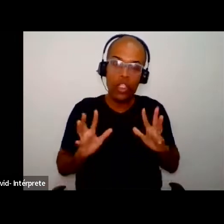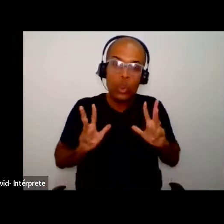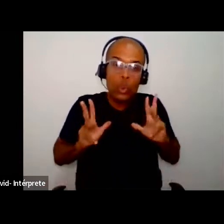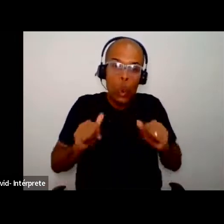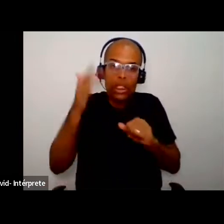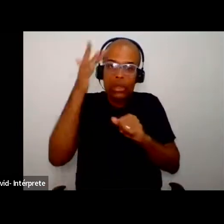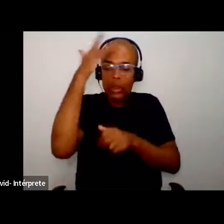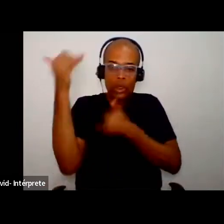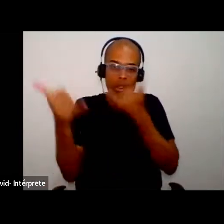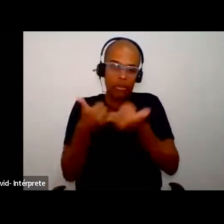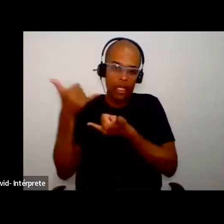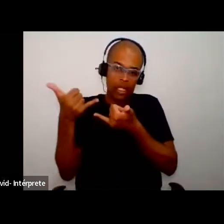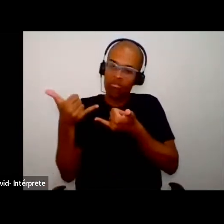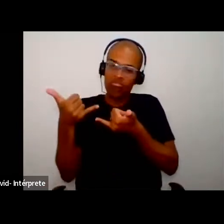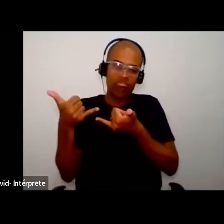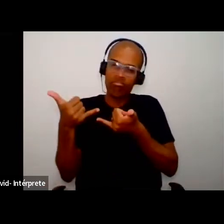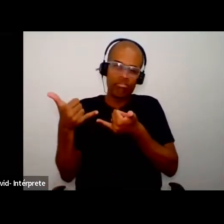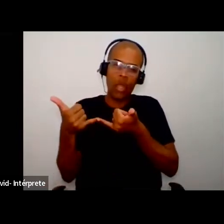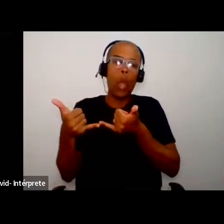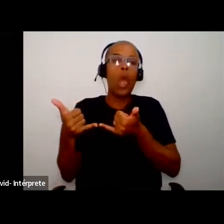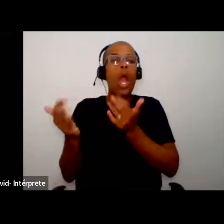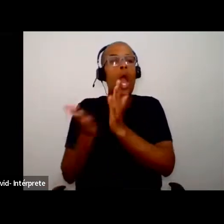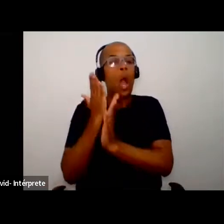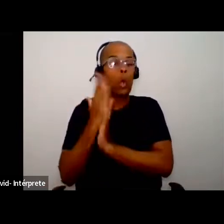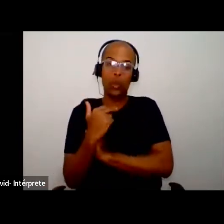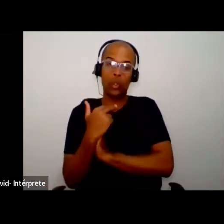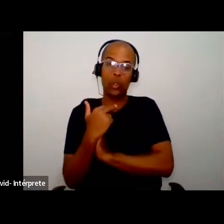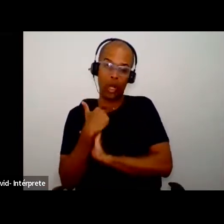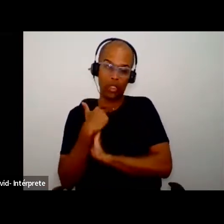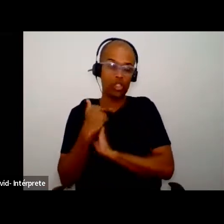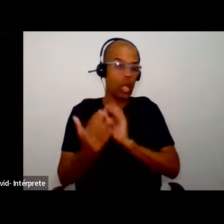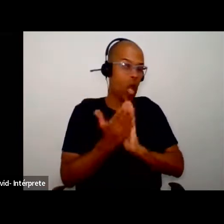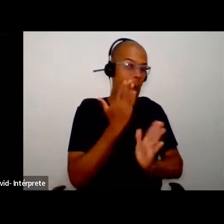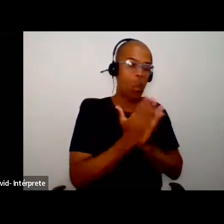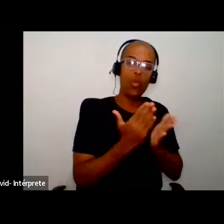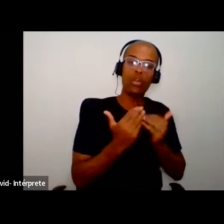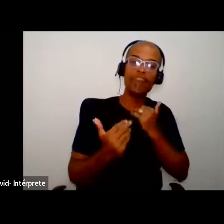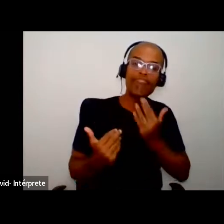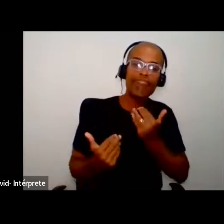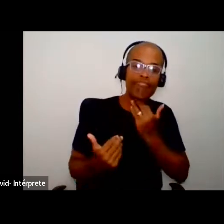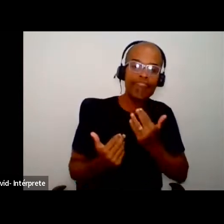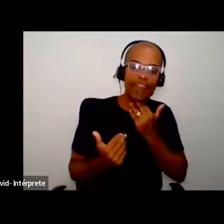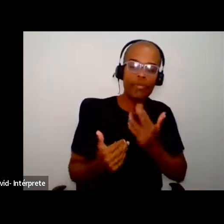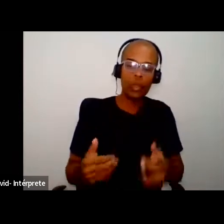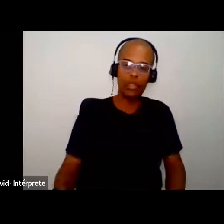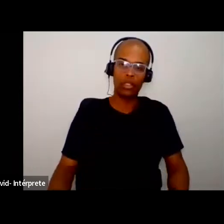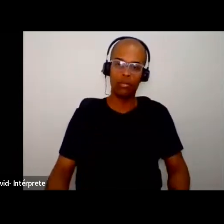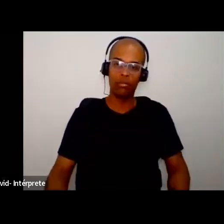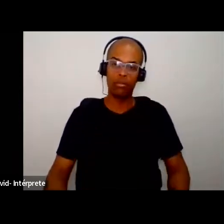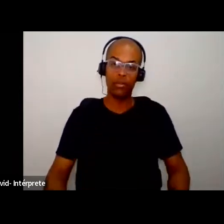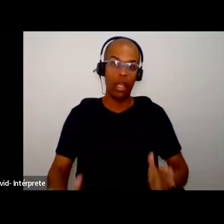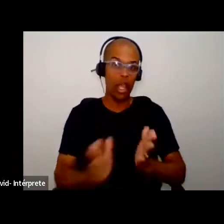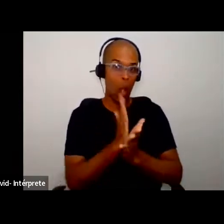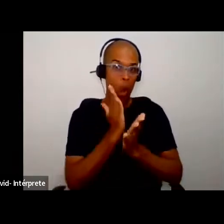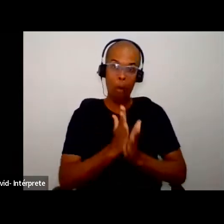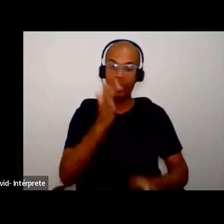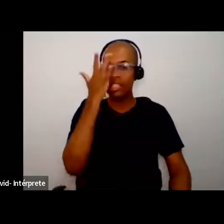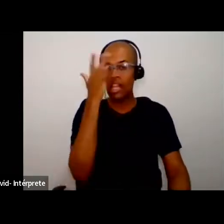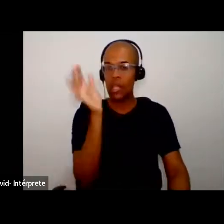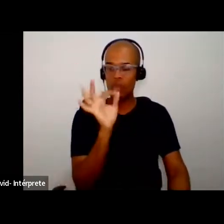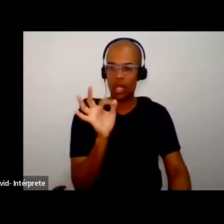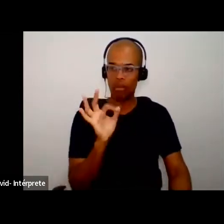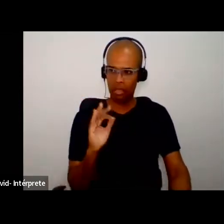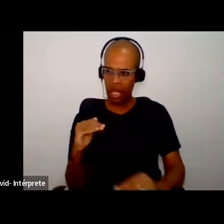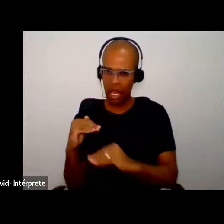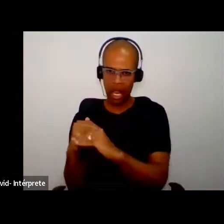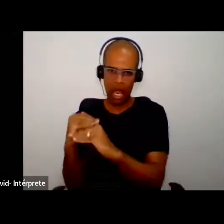Umas porque não podem, outras porque não conseguem. E outras porque não sabem. E não é tudo igual,